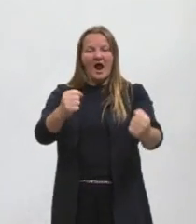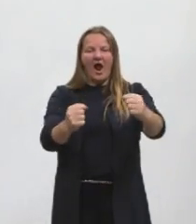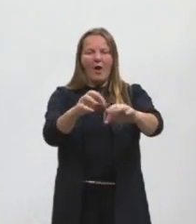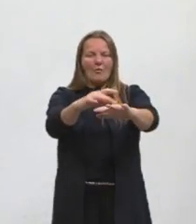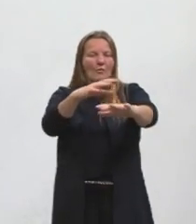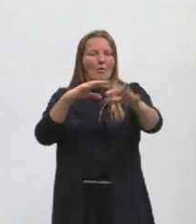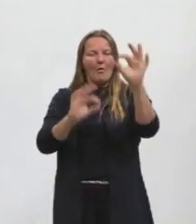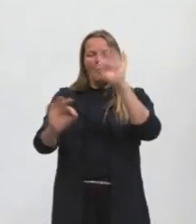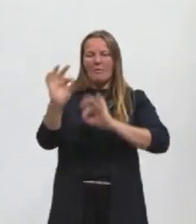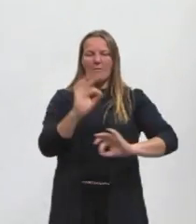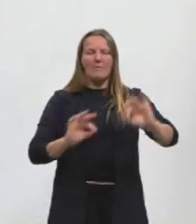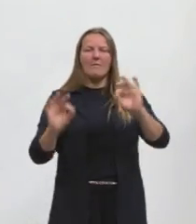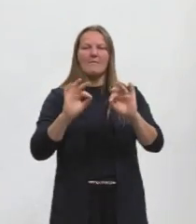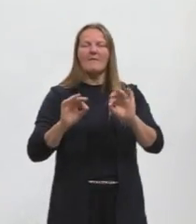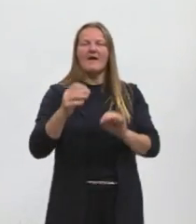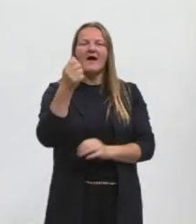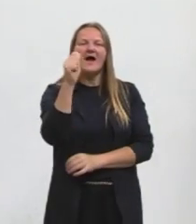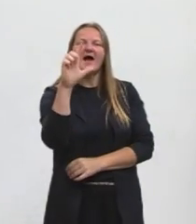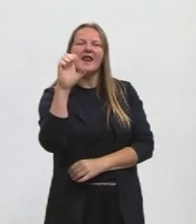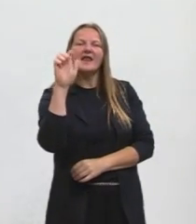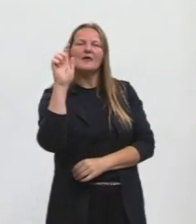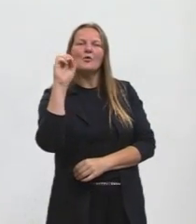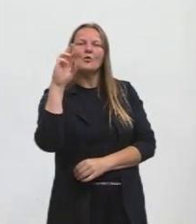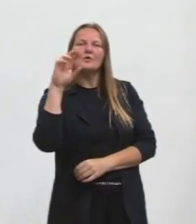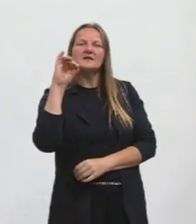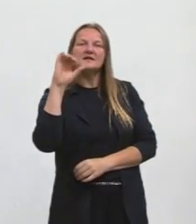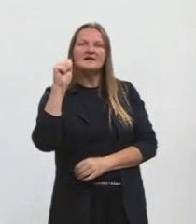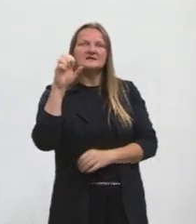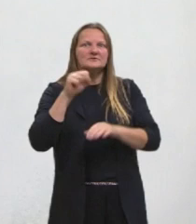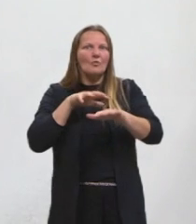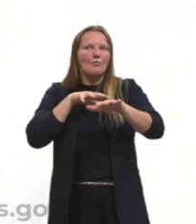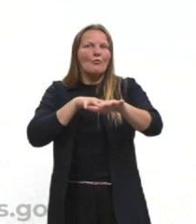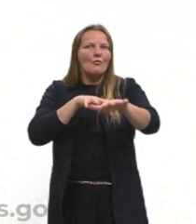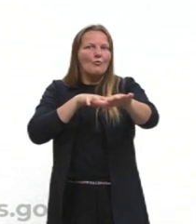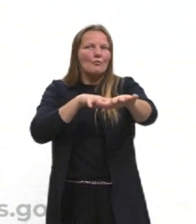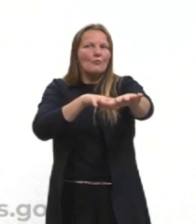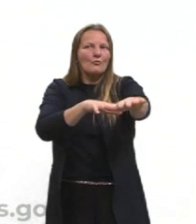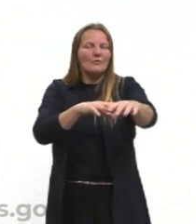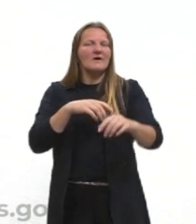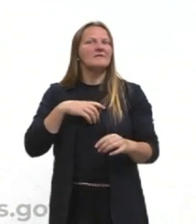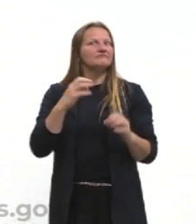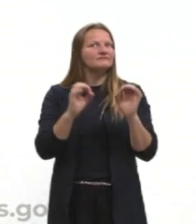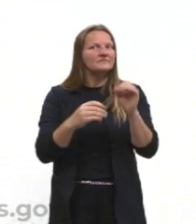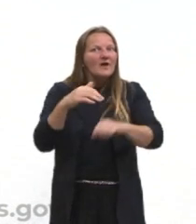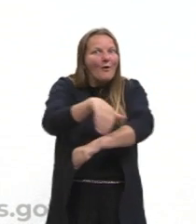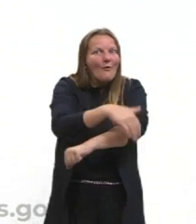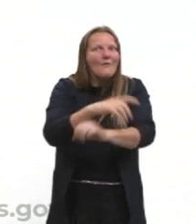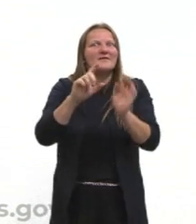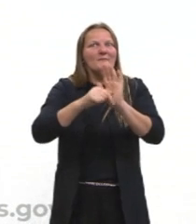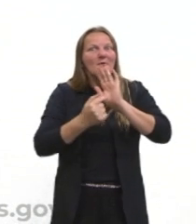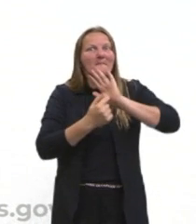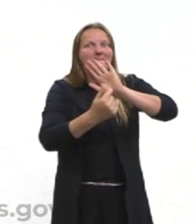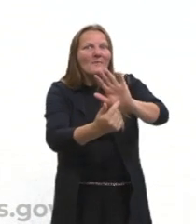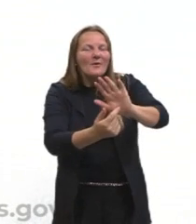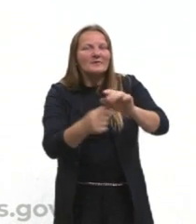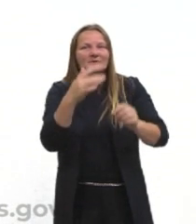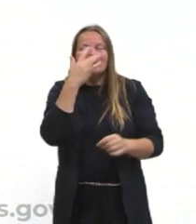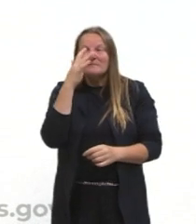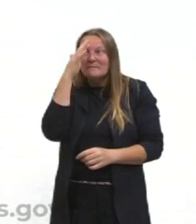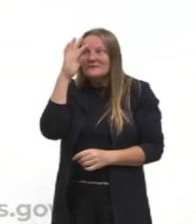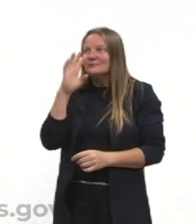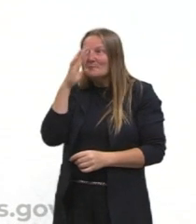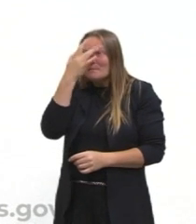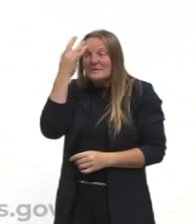e essa festa né Por mais que que ela apareça apenas né um momento de